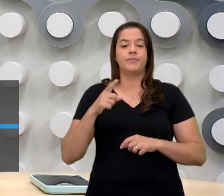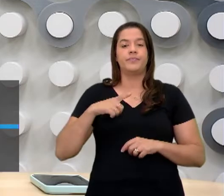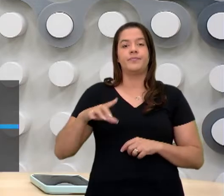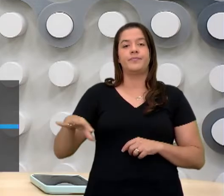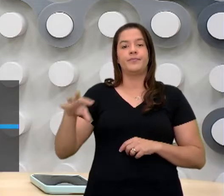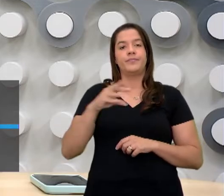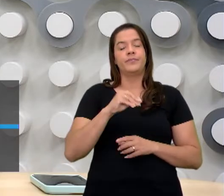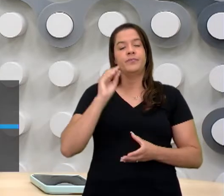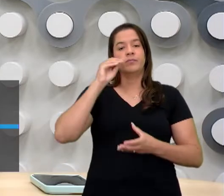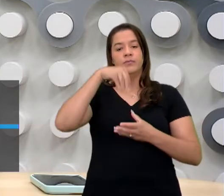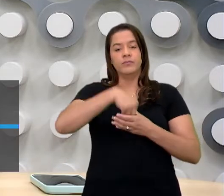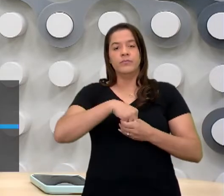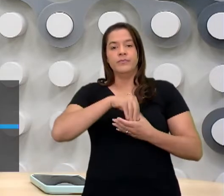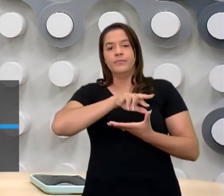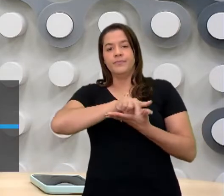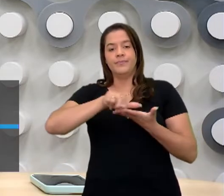dorsais,